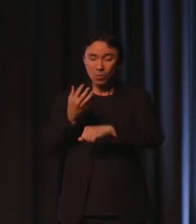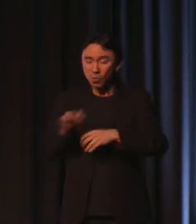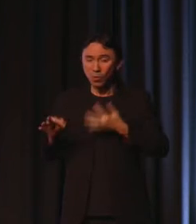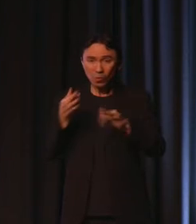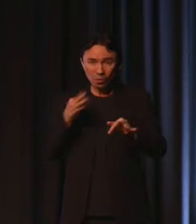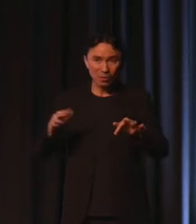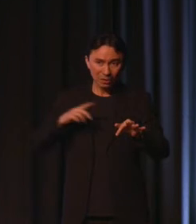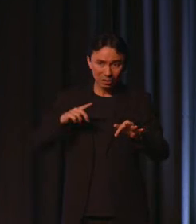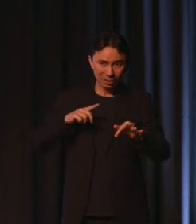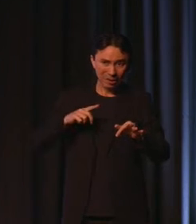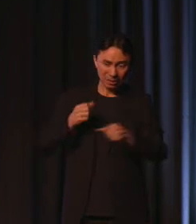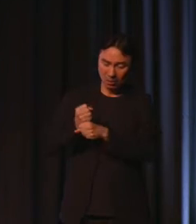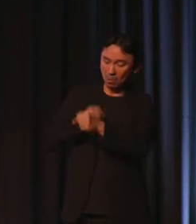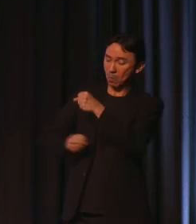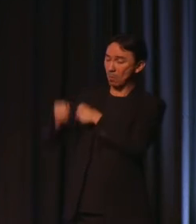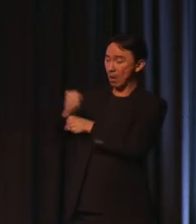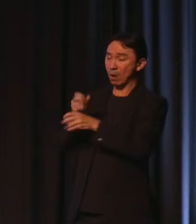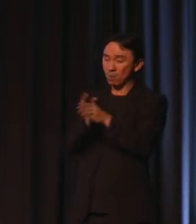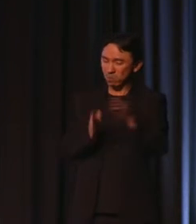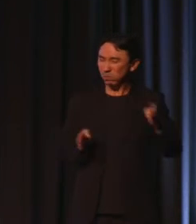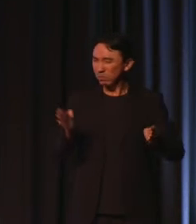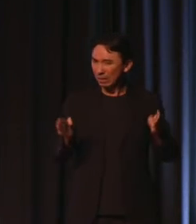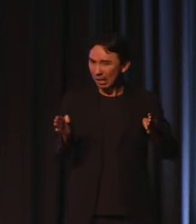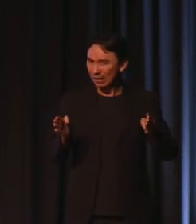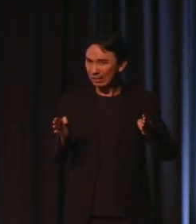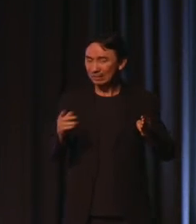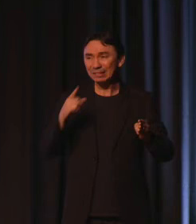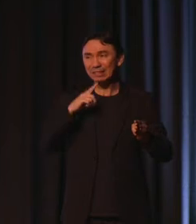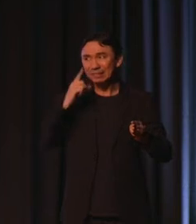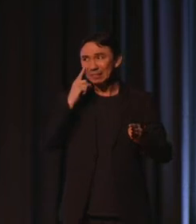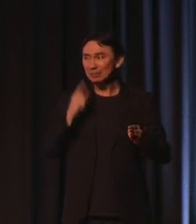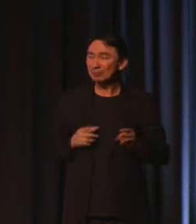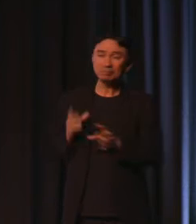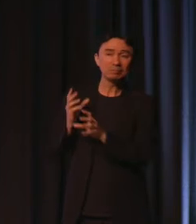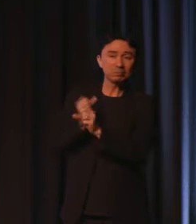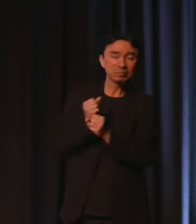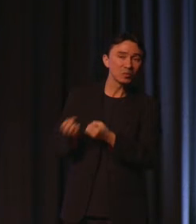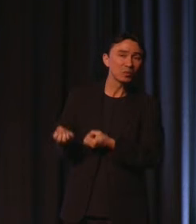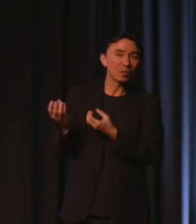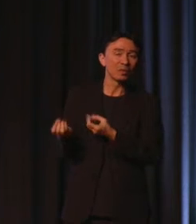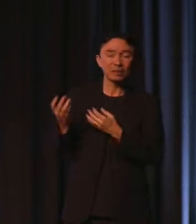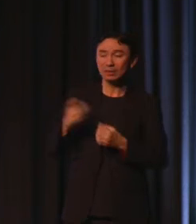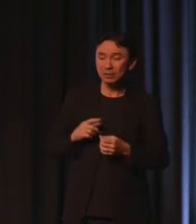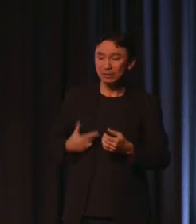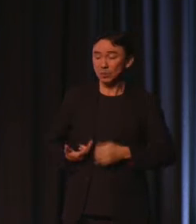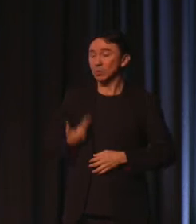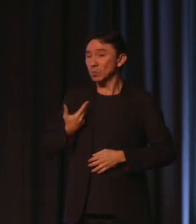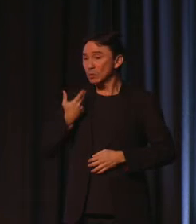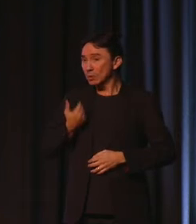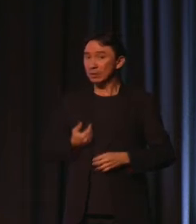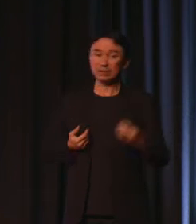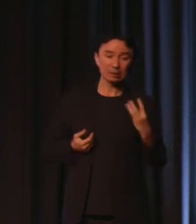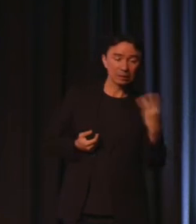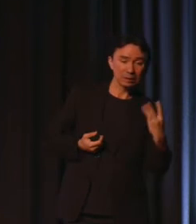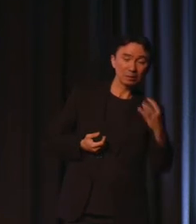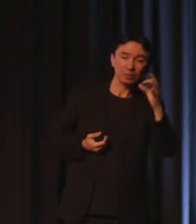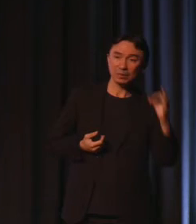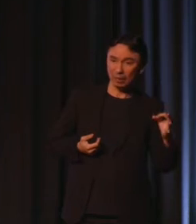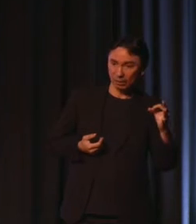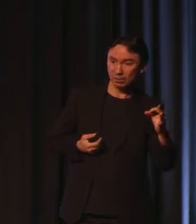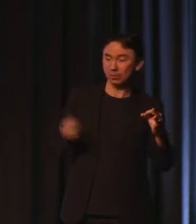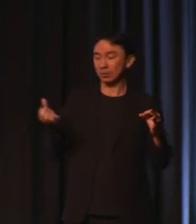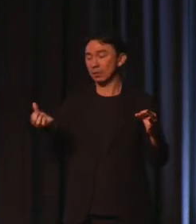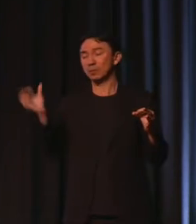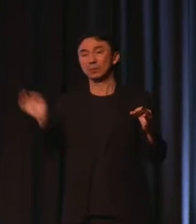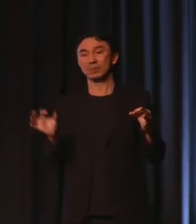73% do adulto versus 44%. Realizaram cirurgia, né, 33% versus 6%. Tem prótese, né? A gente vê